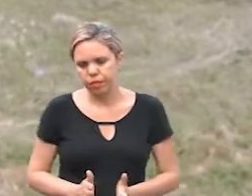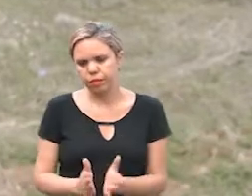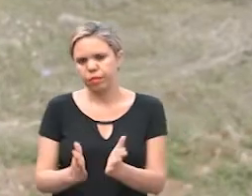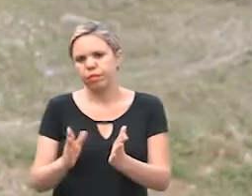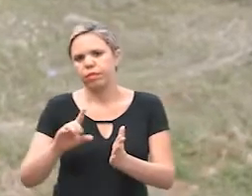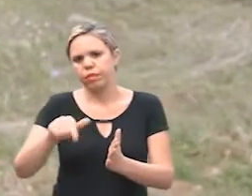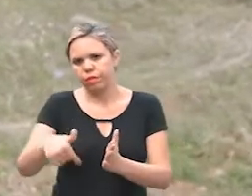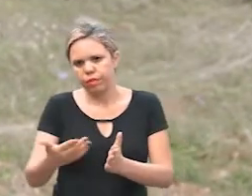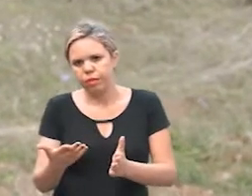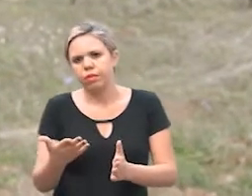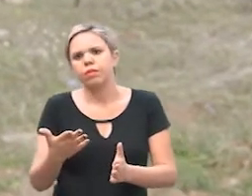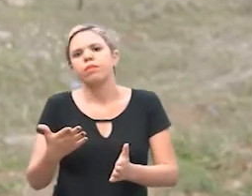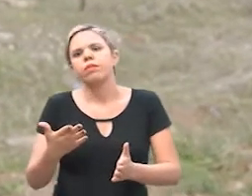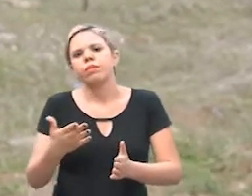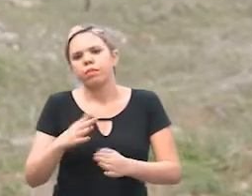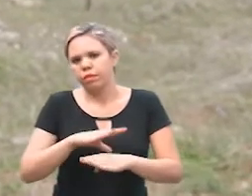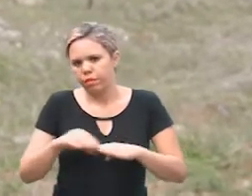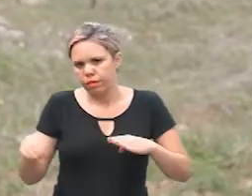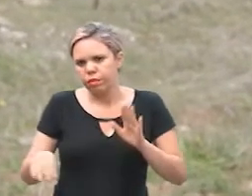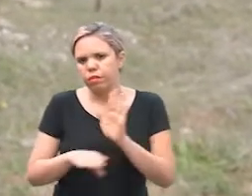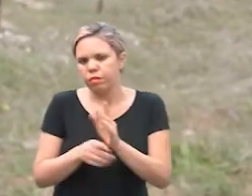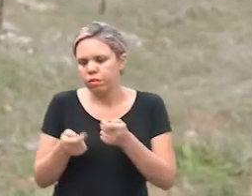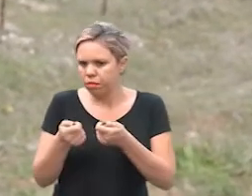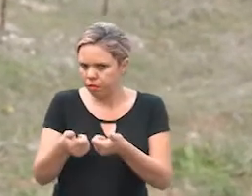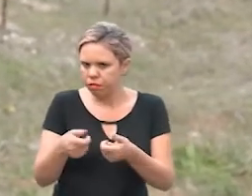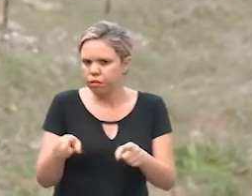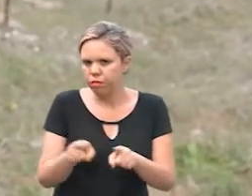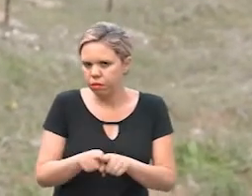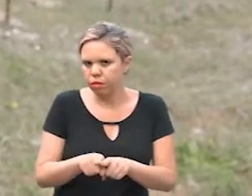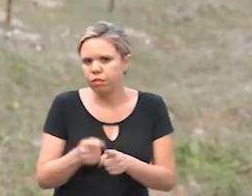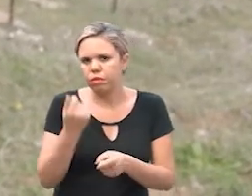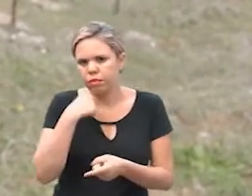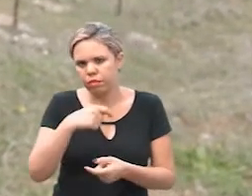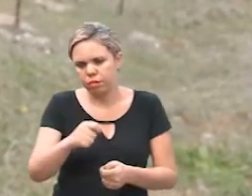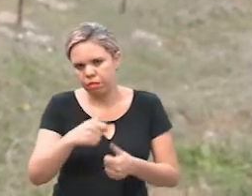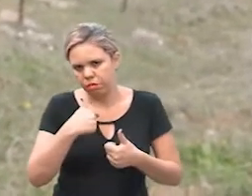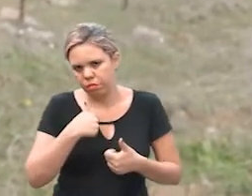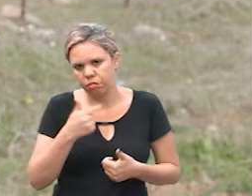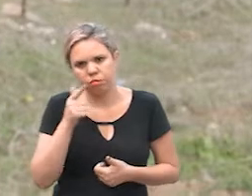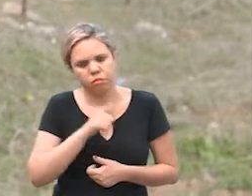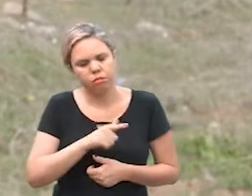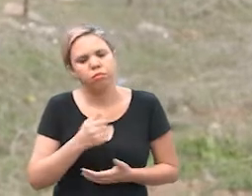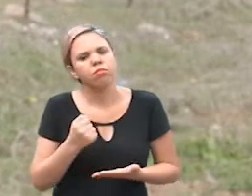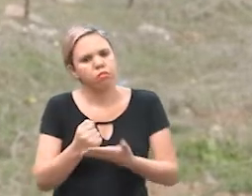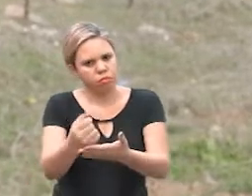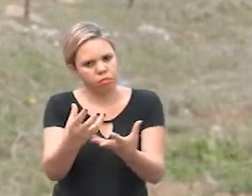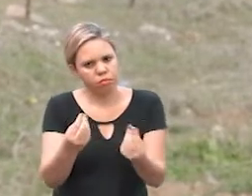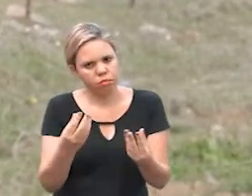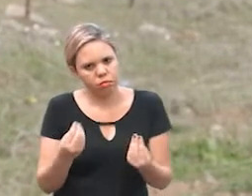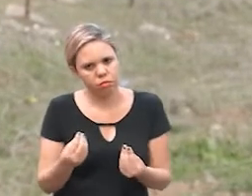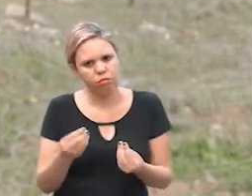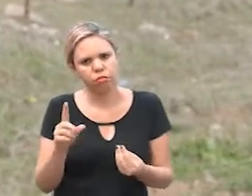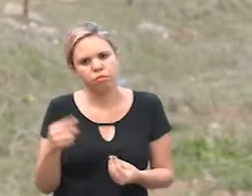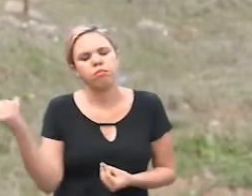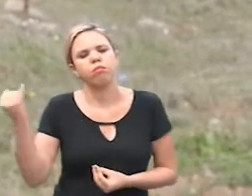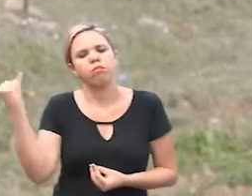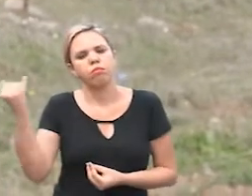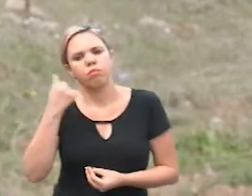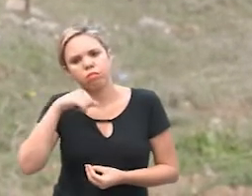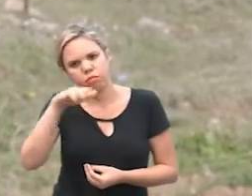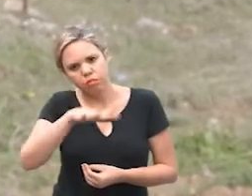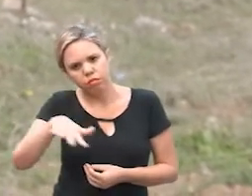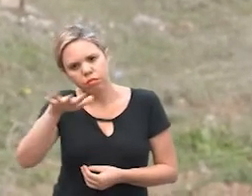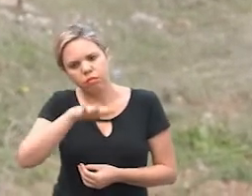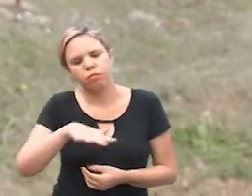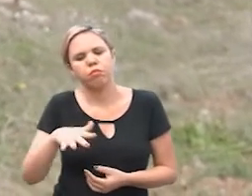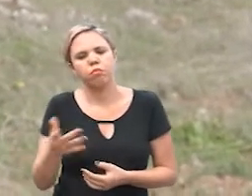amamentação. Sim, tem os benefícios para a mãe, né, que ajuda muito, é uma coisa muito importante para as mulheres